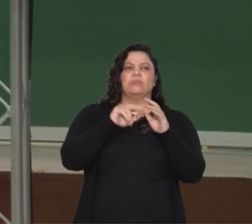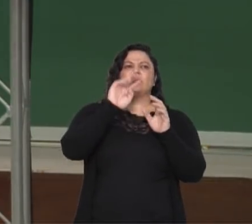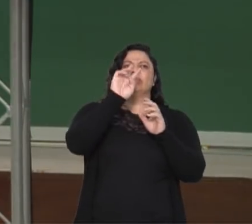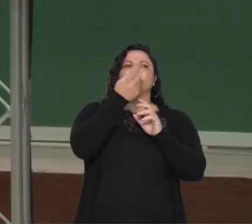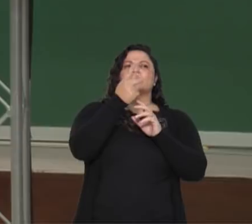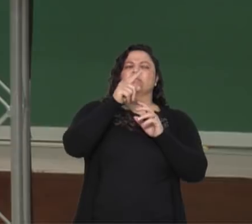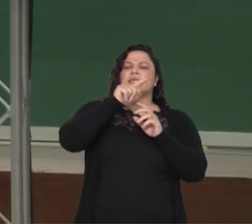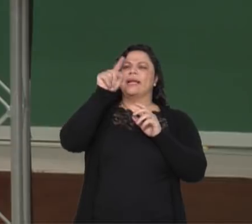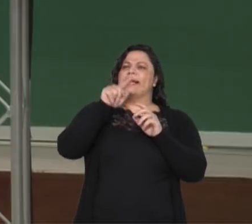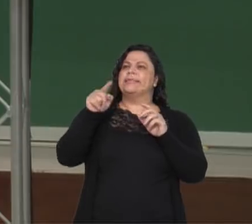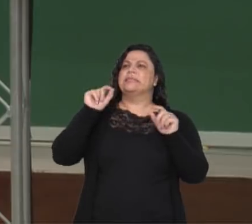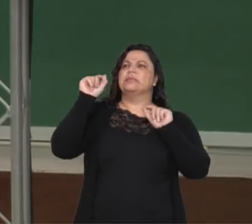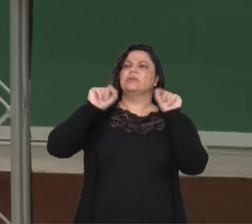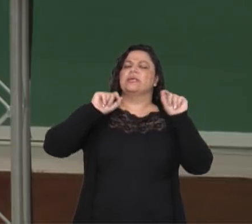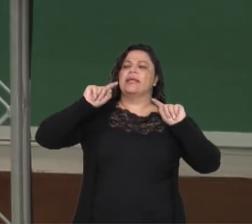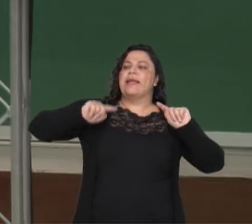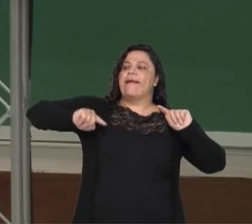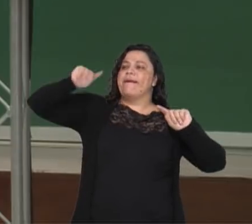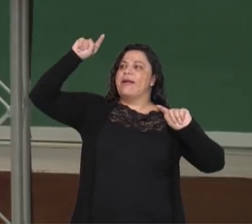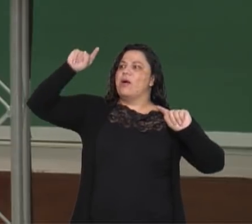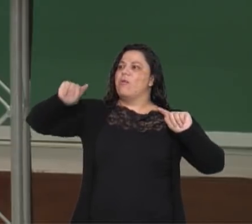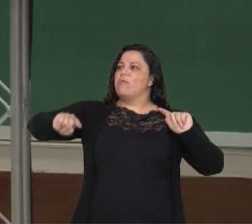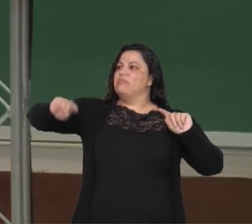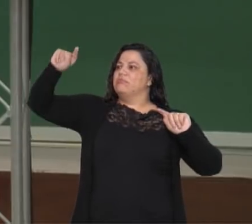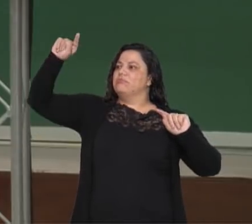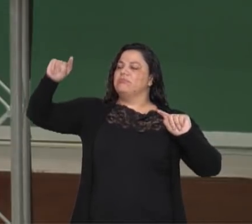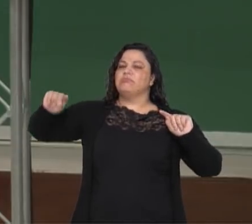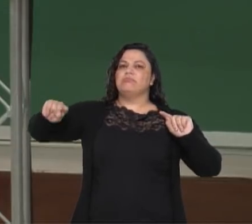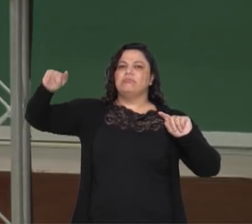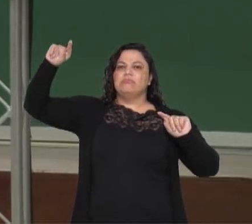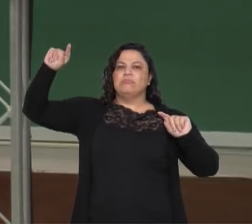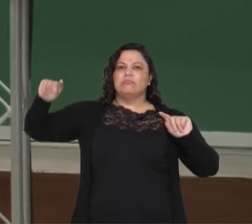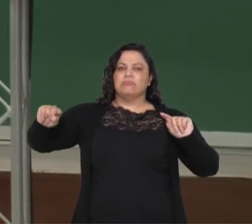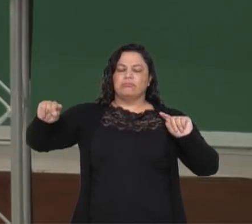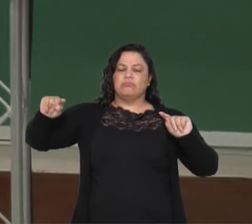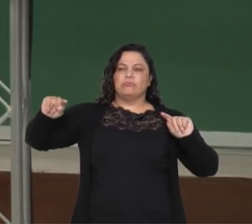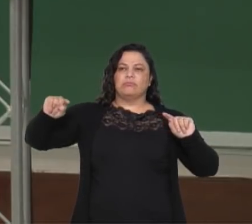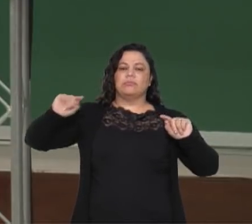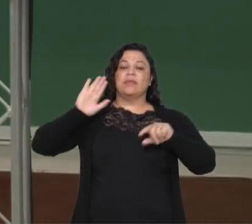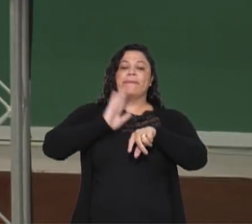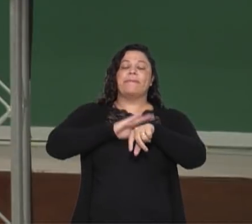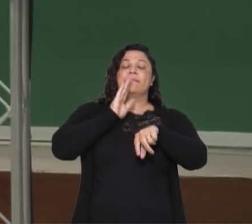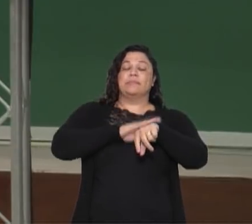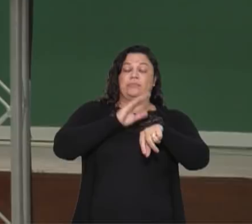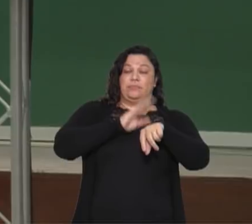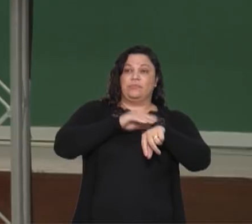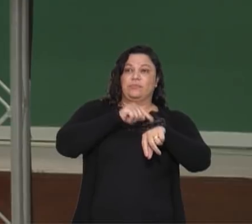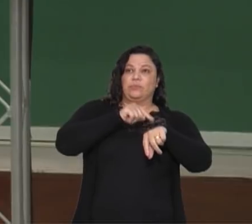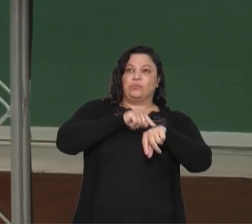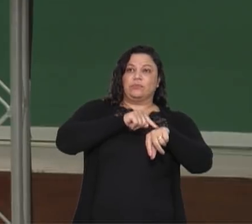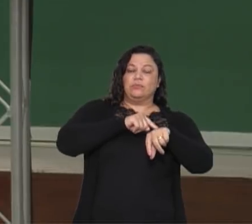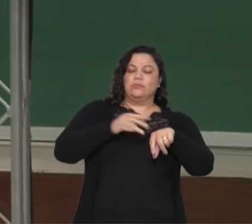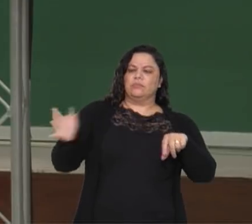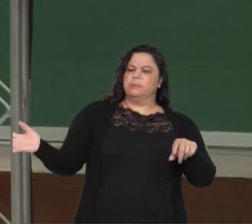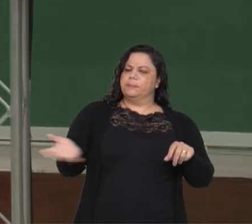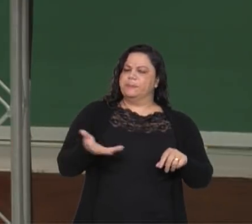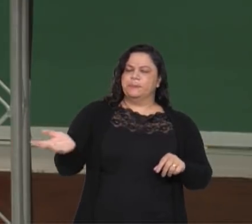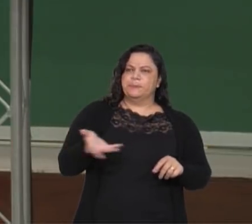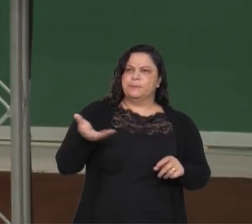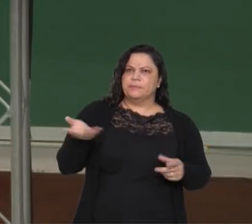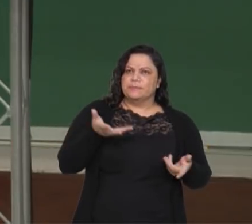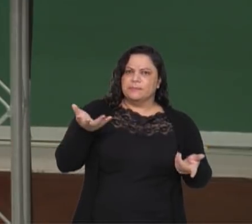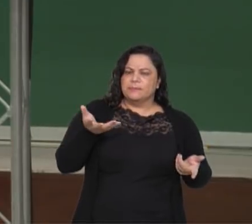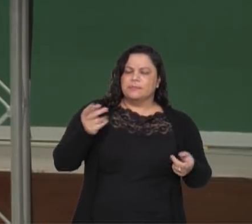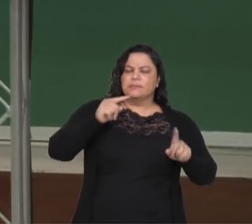mede a frequência da onda sonora. Ela mede pelo tempo, né? A gente sabe a velocidade do